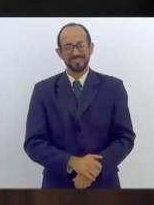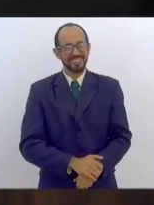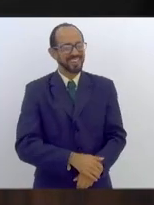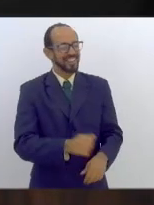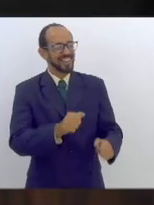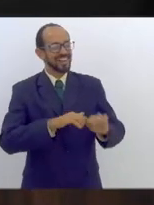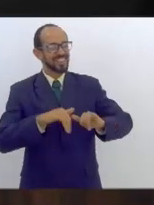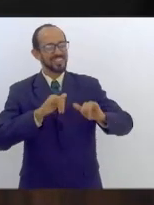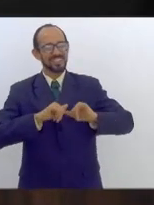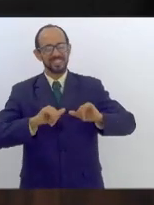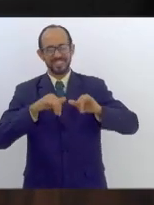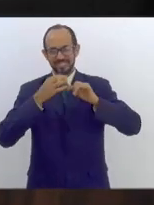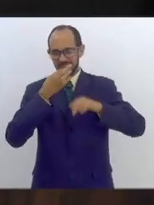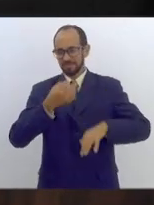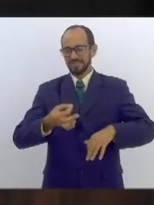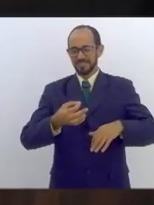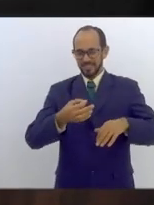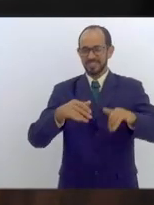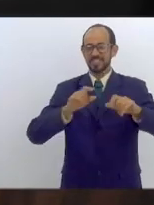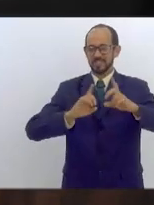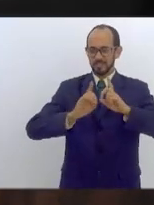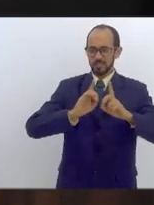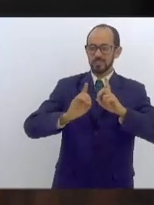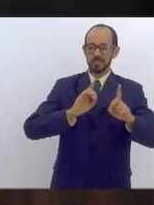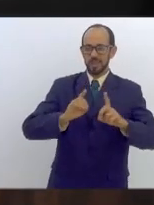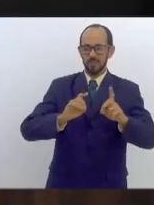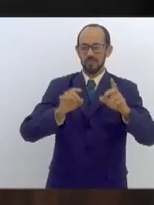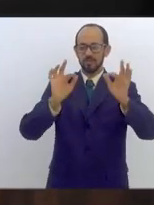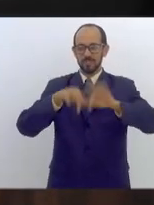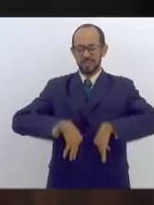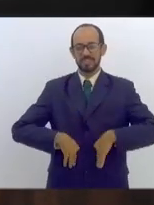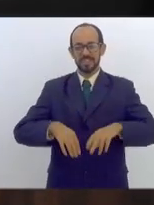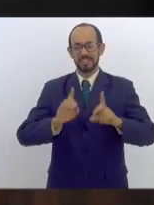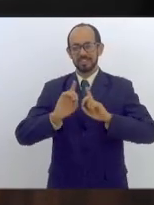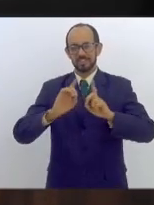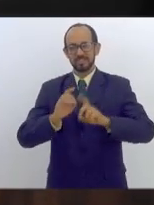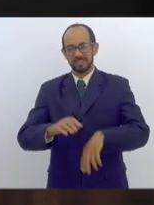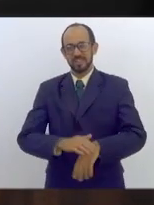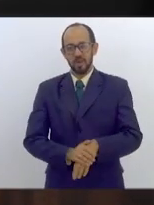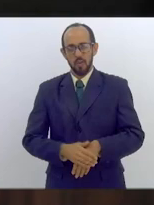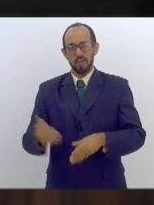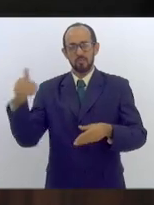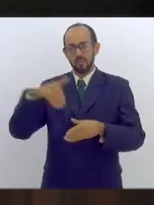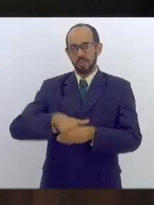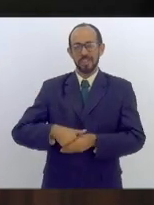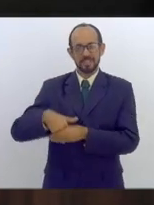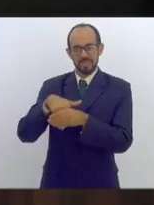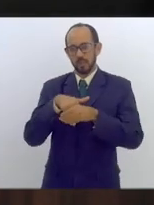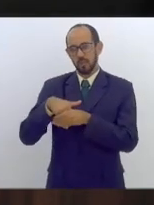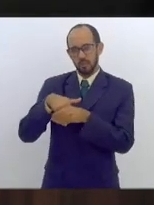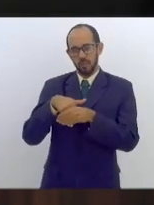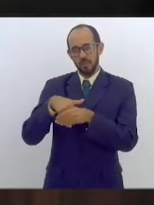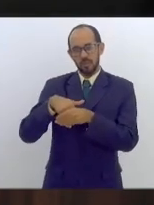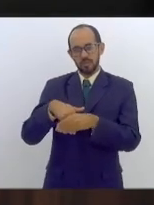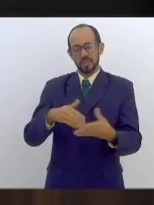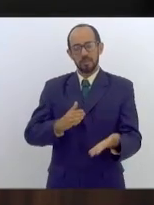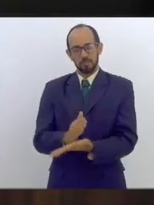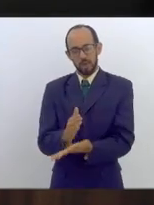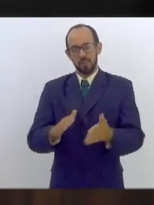em discussão. Não havendo o que querer discutir, encerrada a discussão. Em votação, os senhores que aprovam permaneçam como